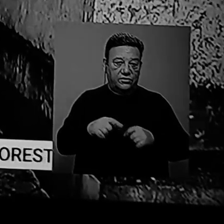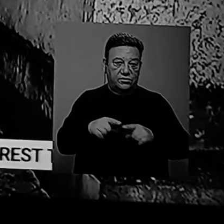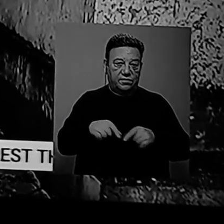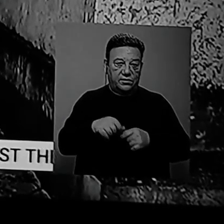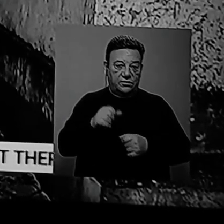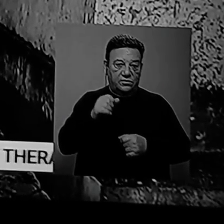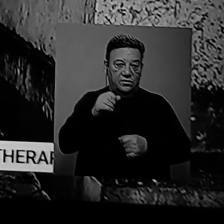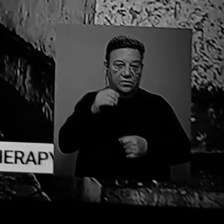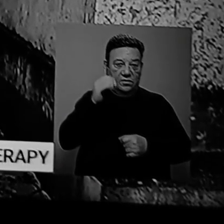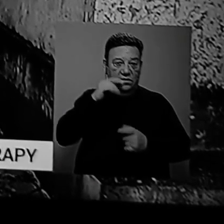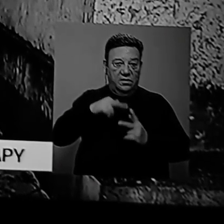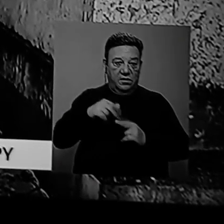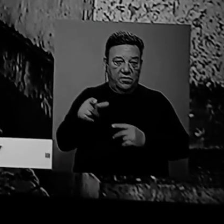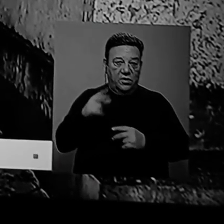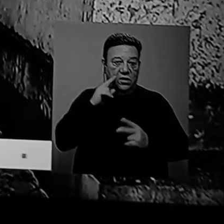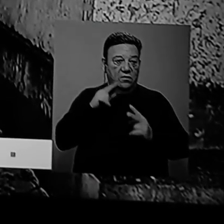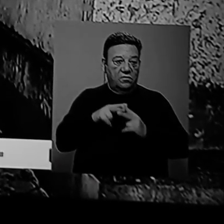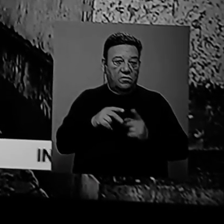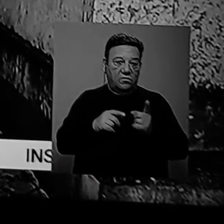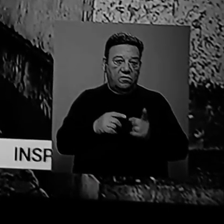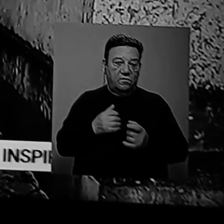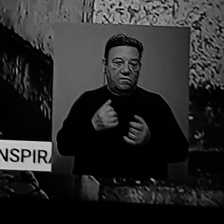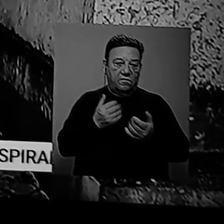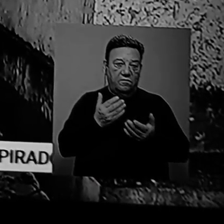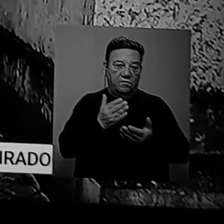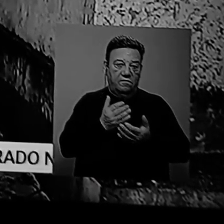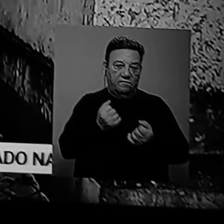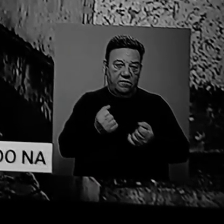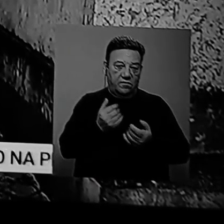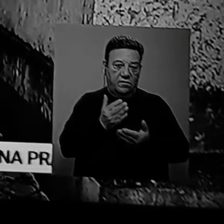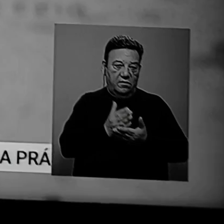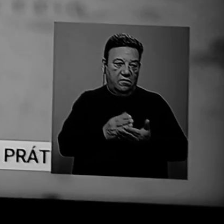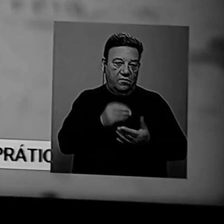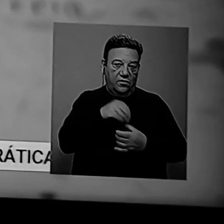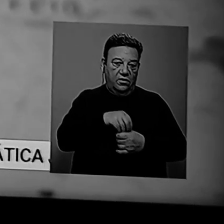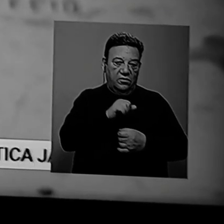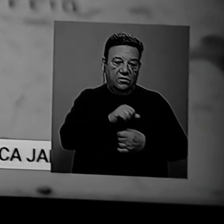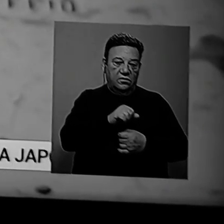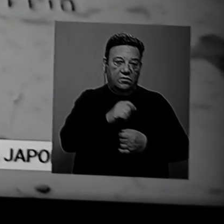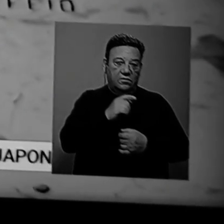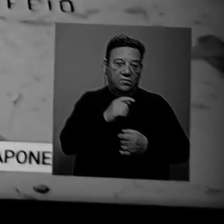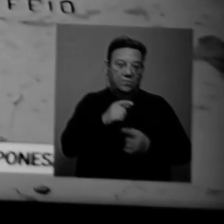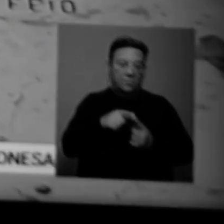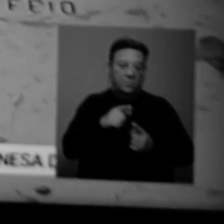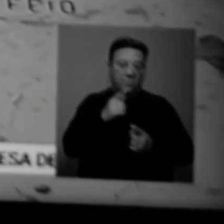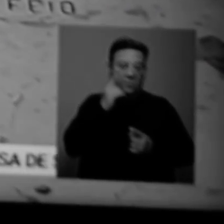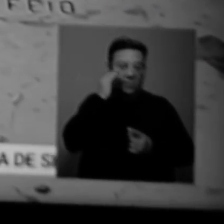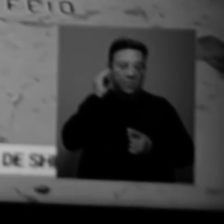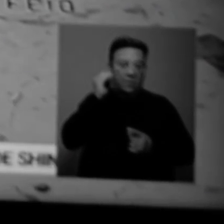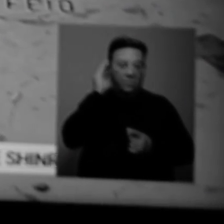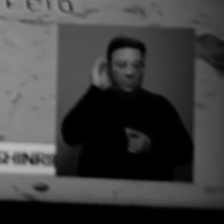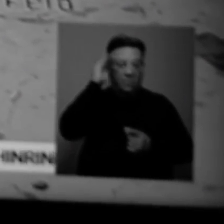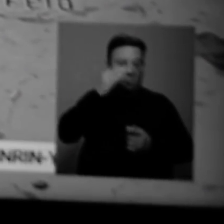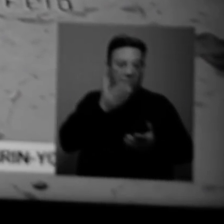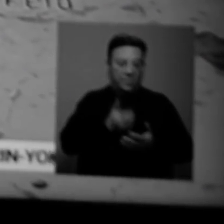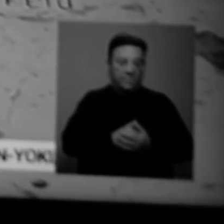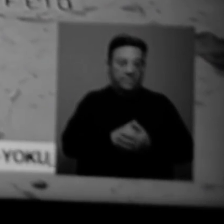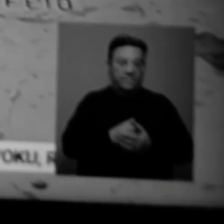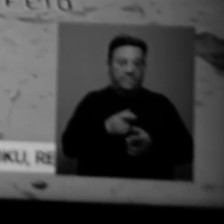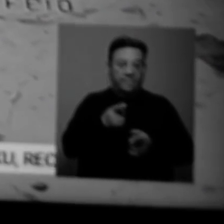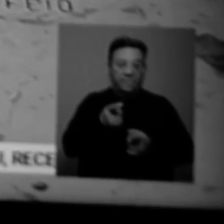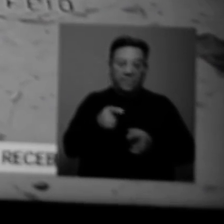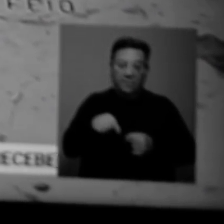do Conselho e aqui encontramos uma forte componente do chamado ideário republicano. E este